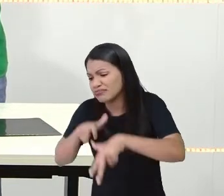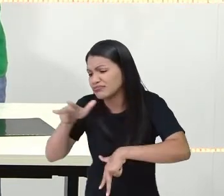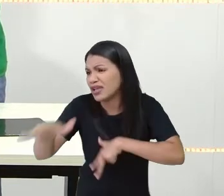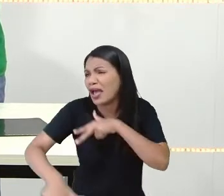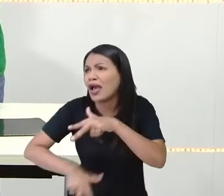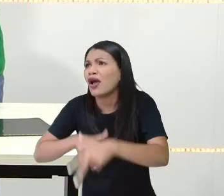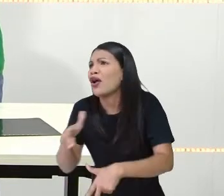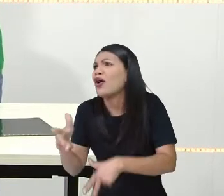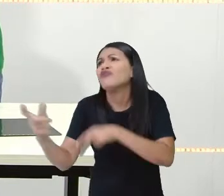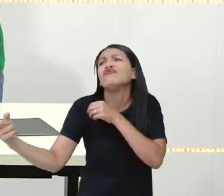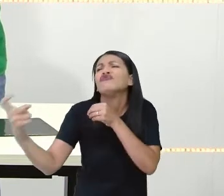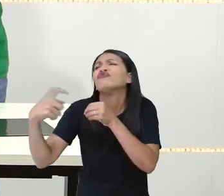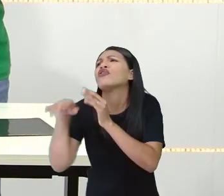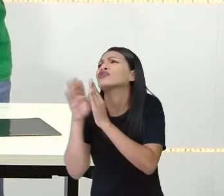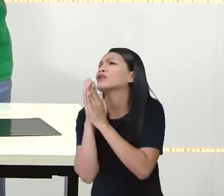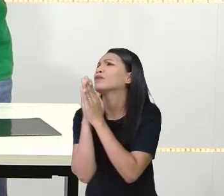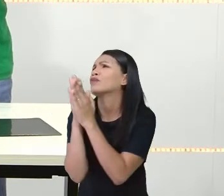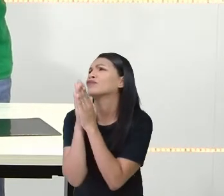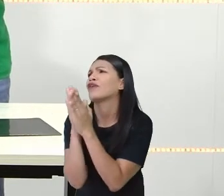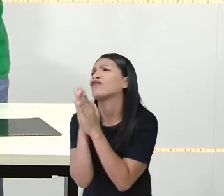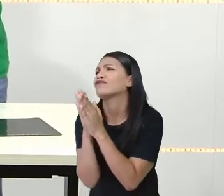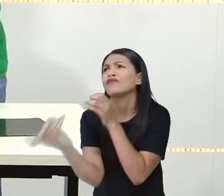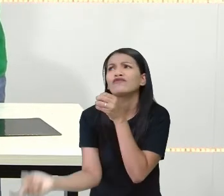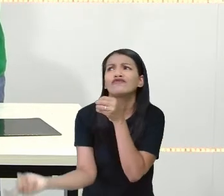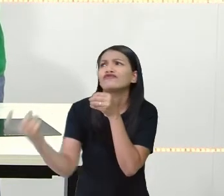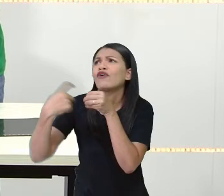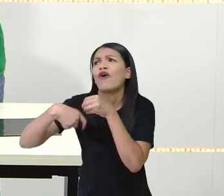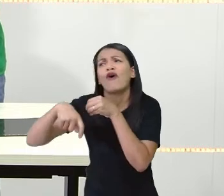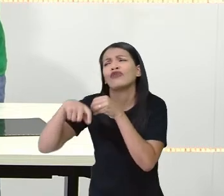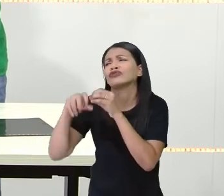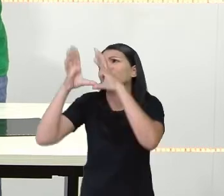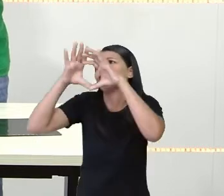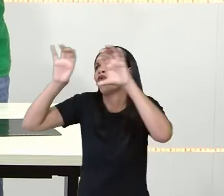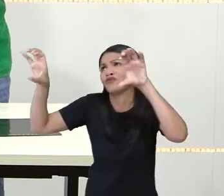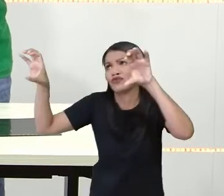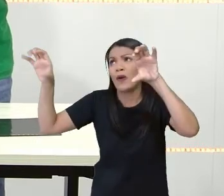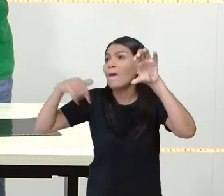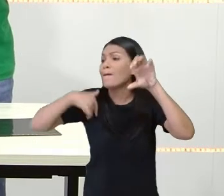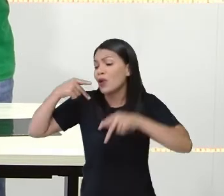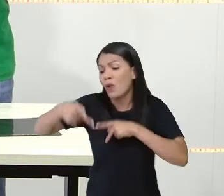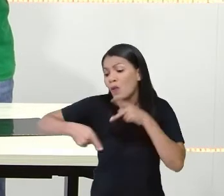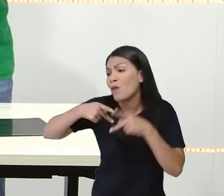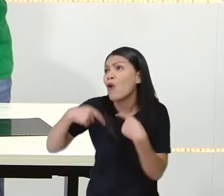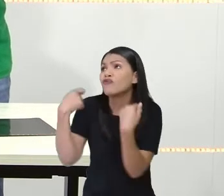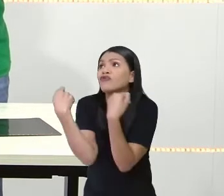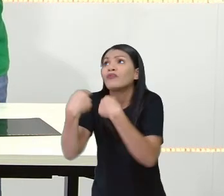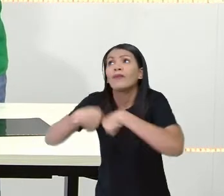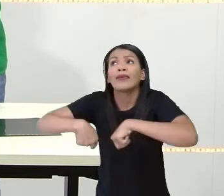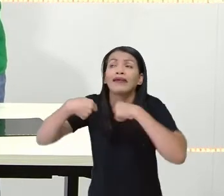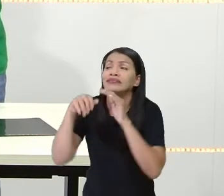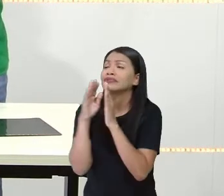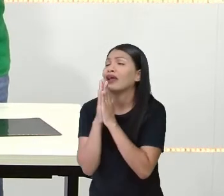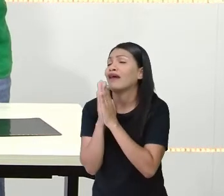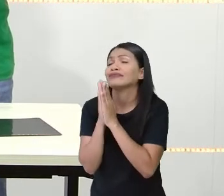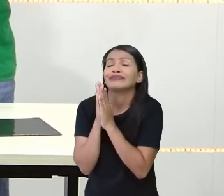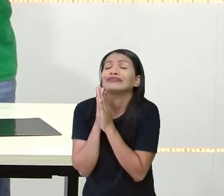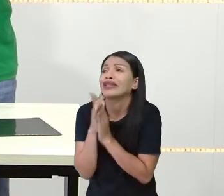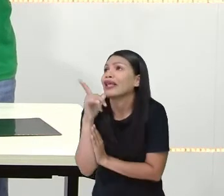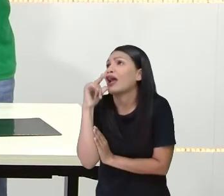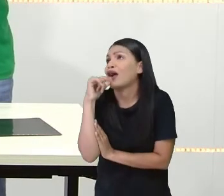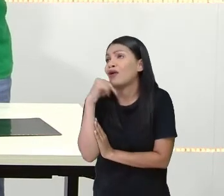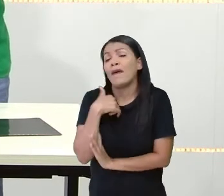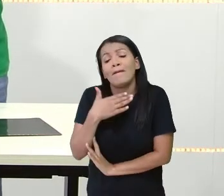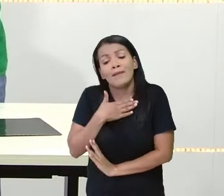por favor, volte, dona nuvem. O meu povo precisa de água, meu povo